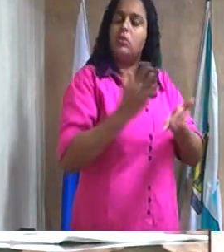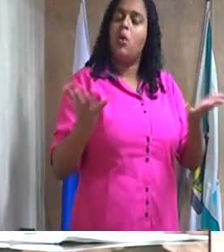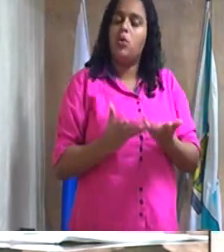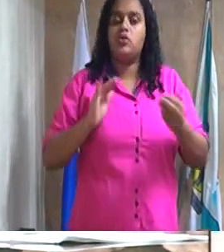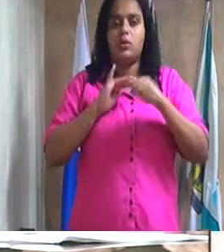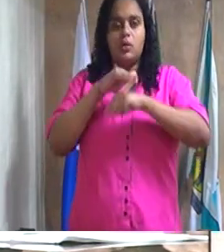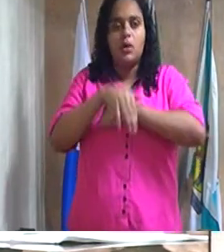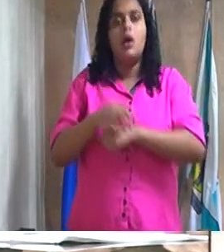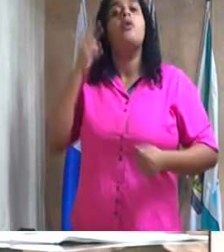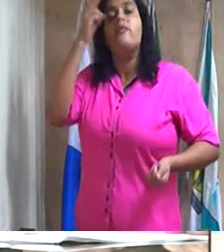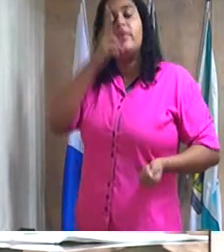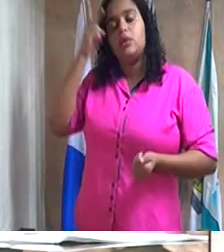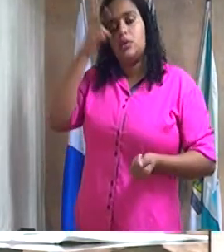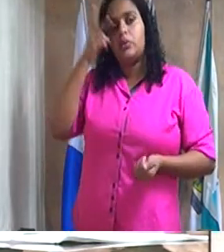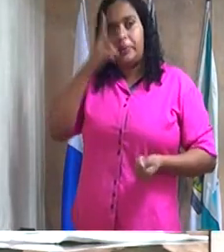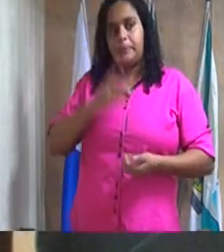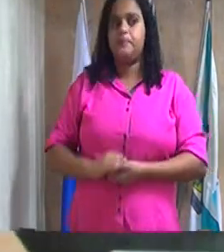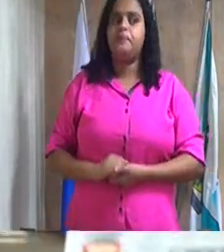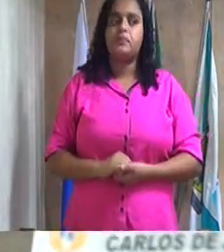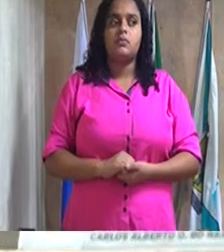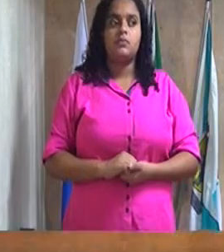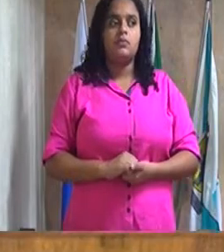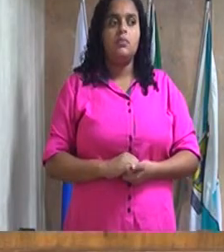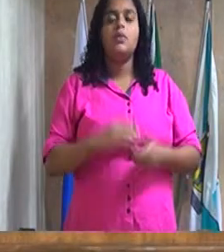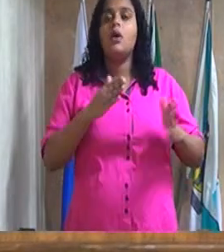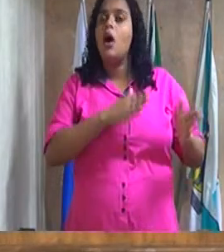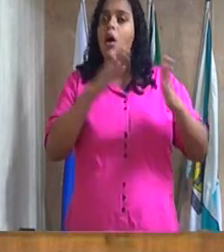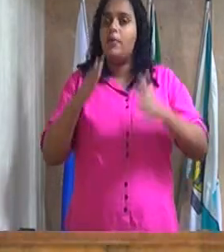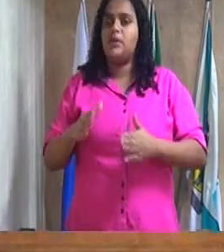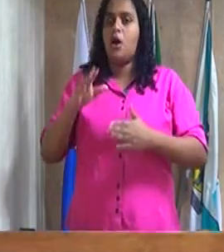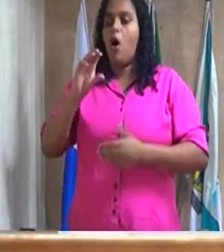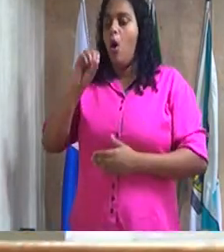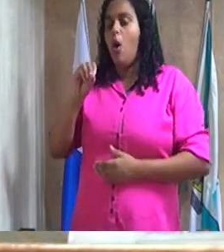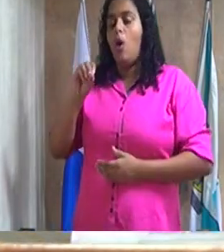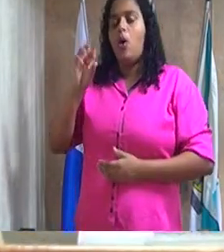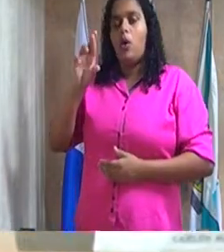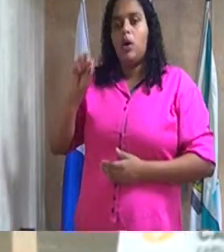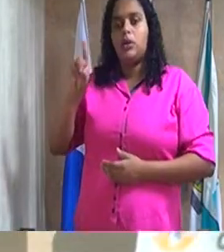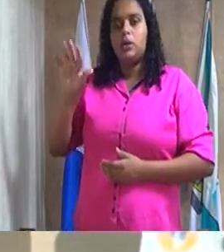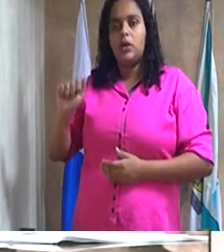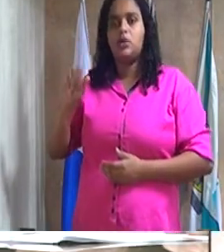peço à vereadora, passaremos para a ordem do dia.